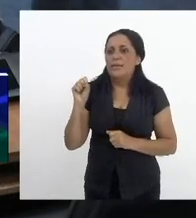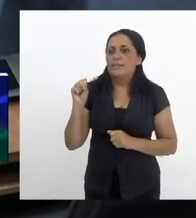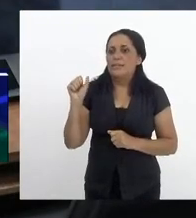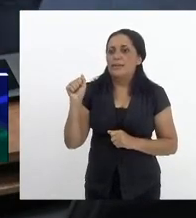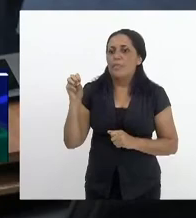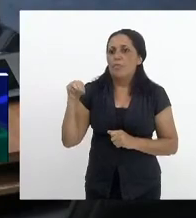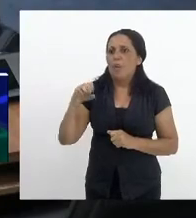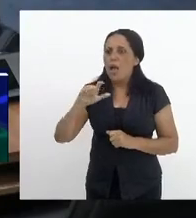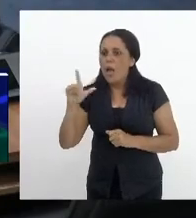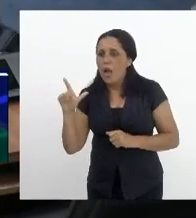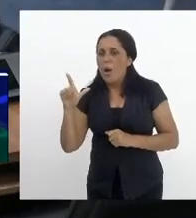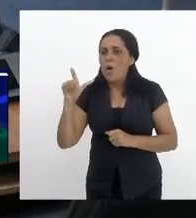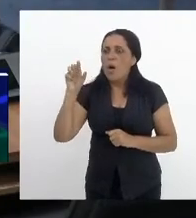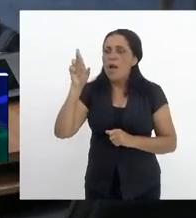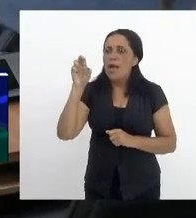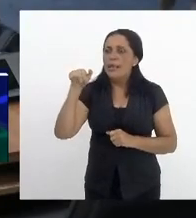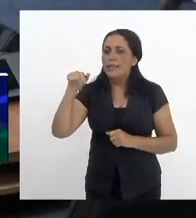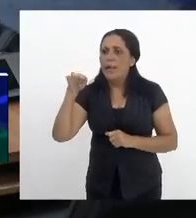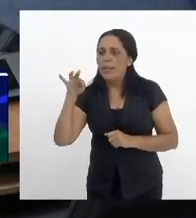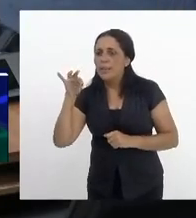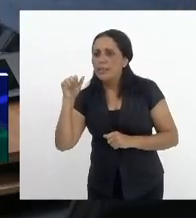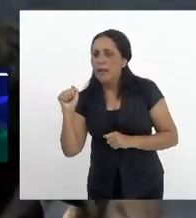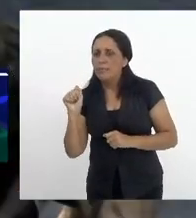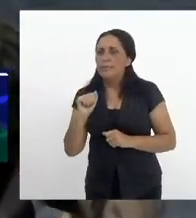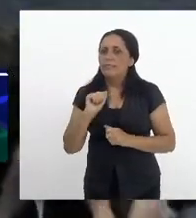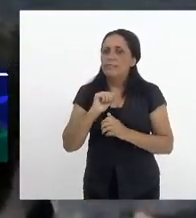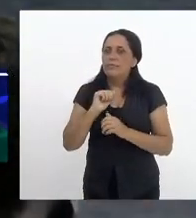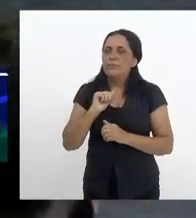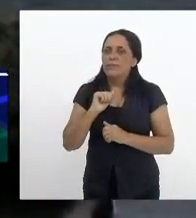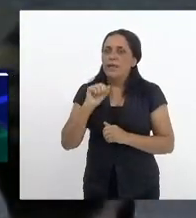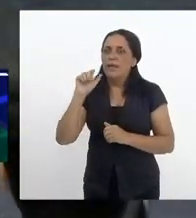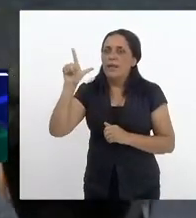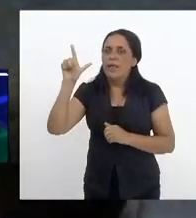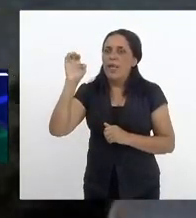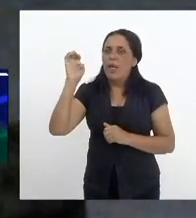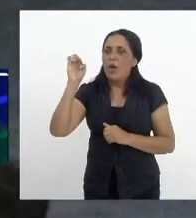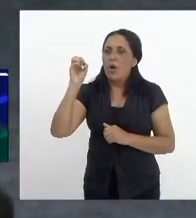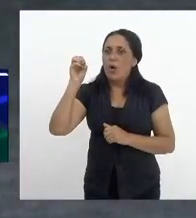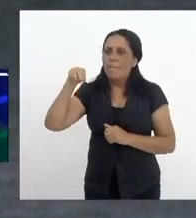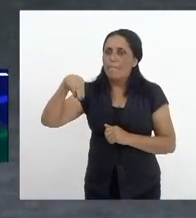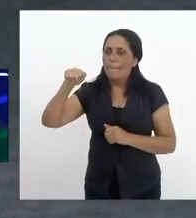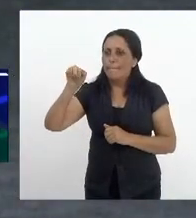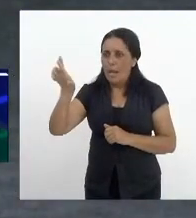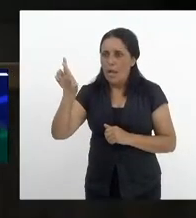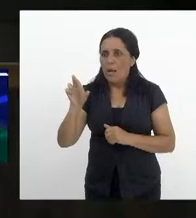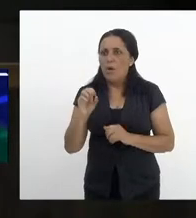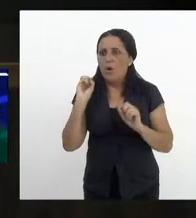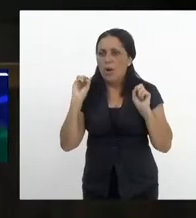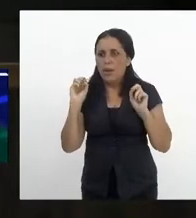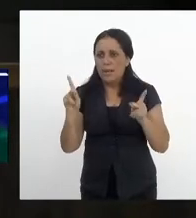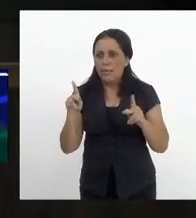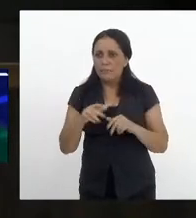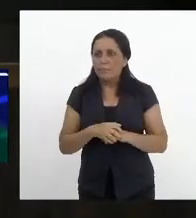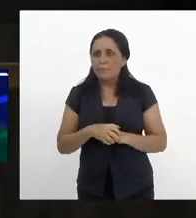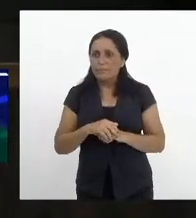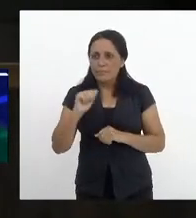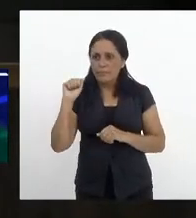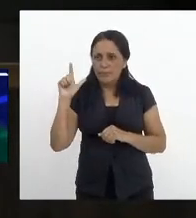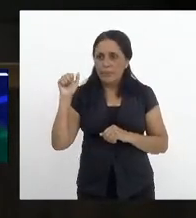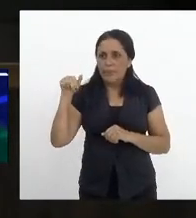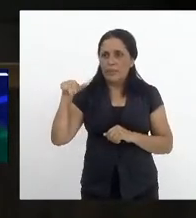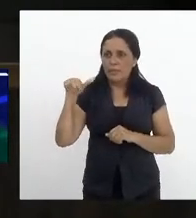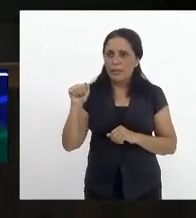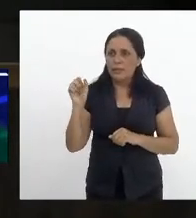Renata, Anderson Moraes, Flávio Marcoelho. Ok, Eliomar. Célia, Alana, Alana foi a primeira.